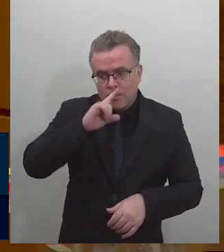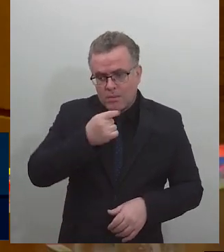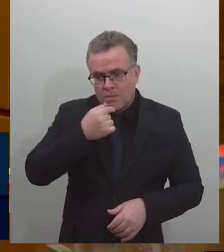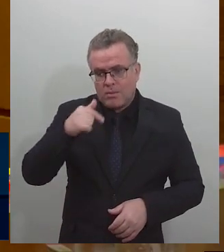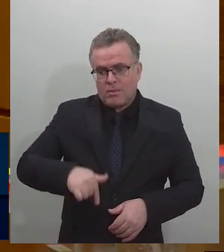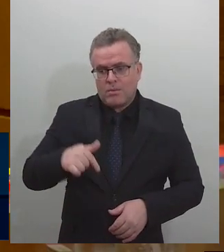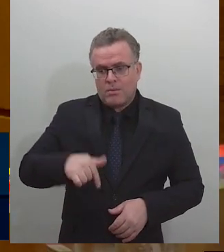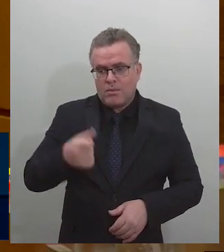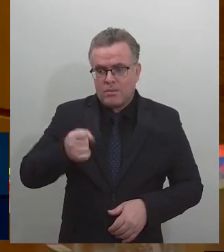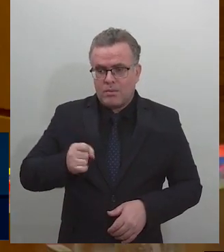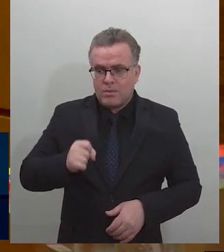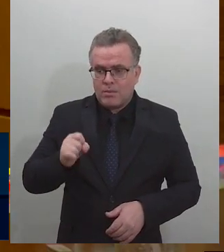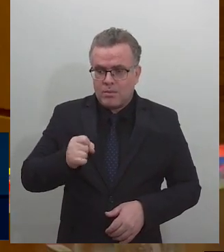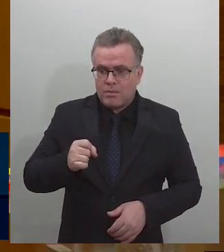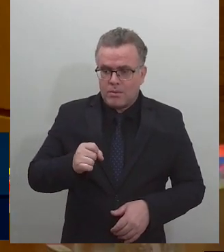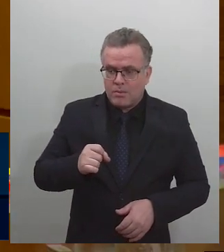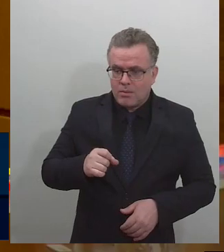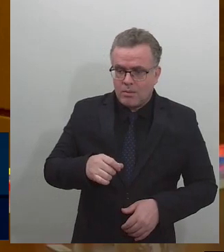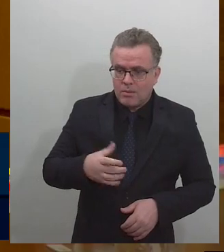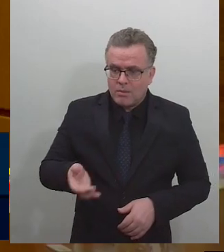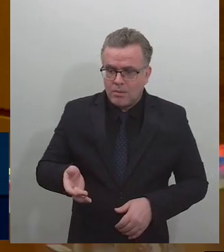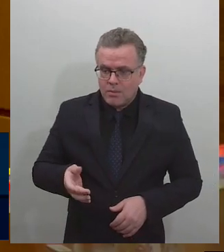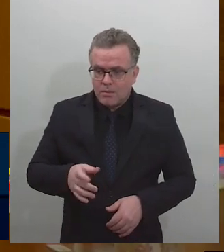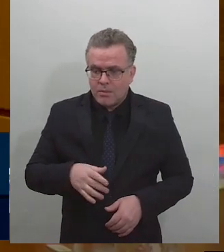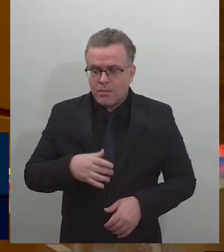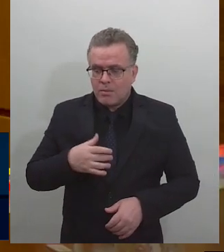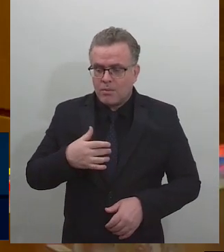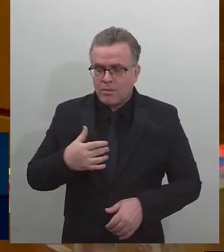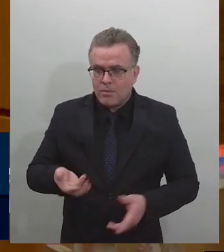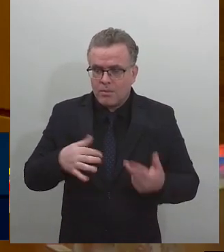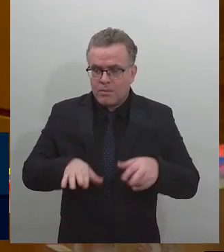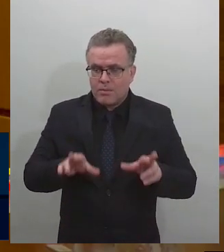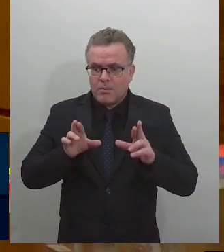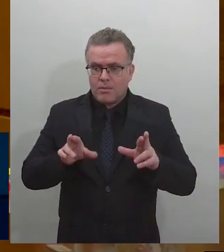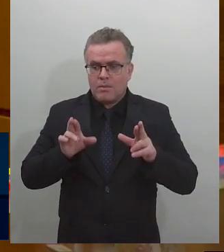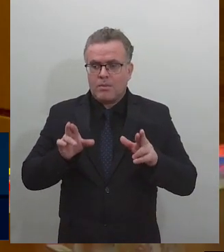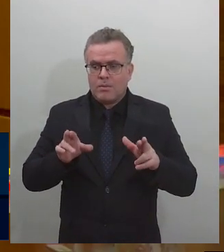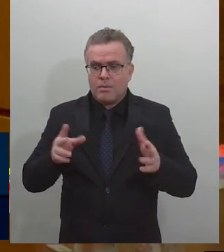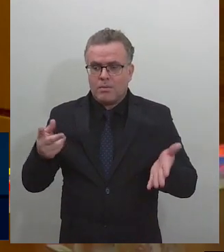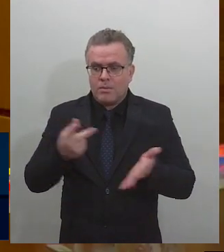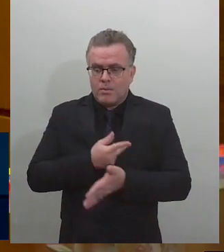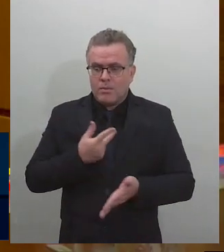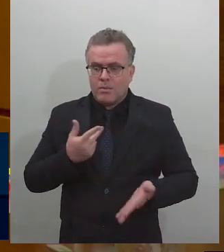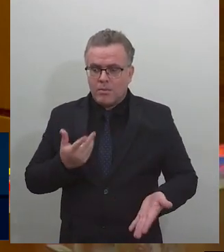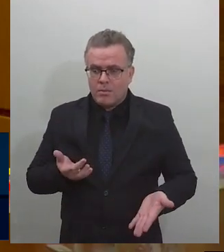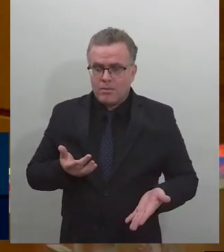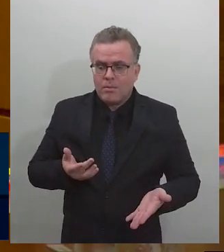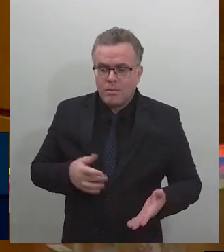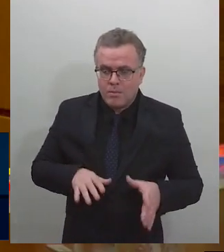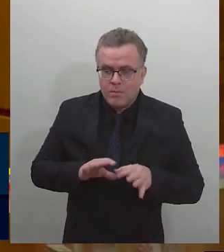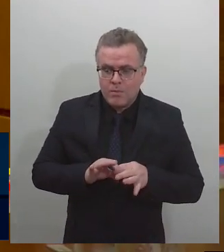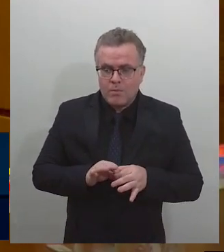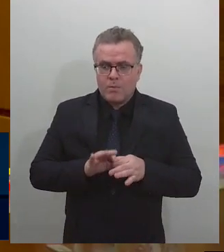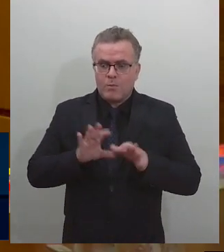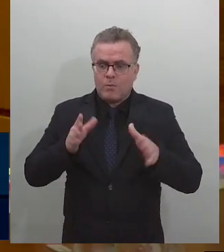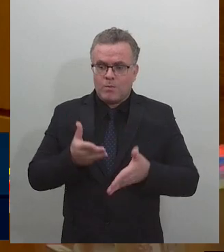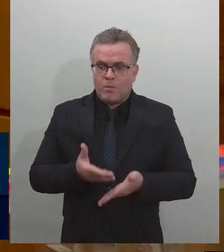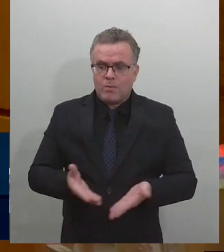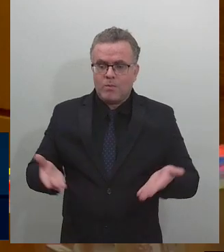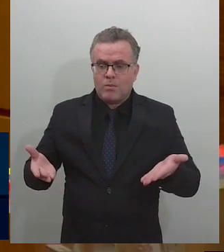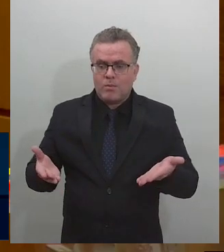e no mundo. Então, espero que as coisas ocorram e eu estou aí à disposição para poder fortalecer e